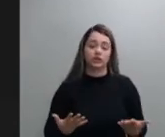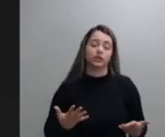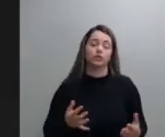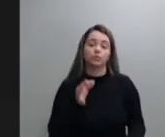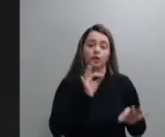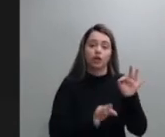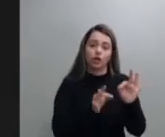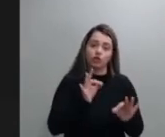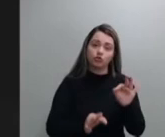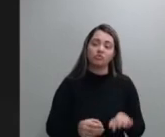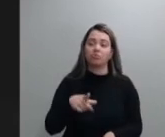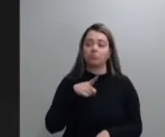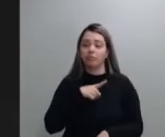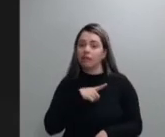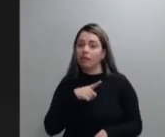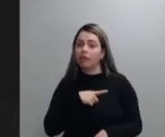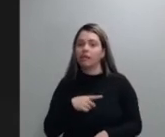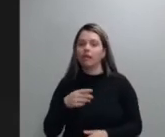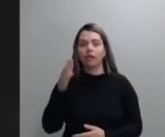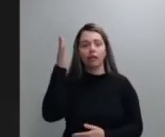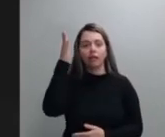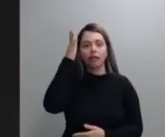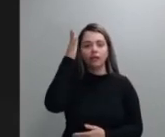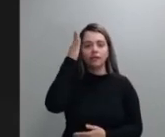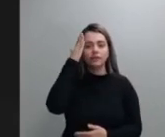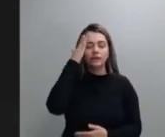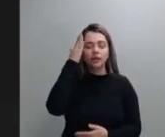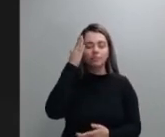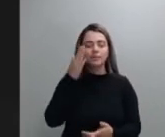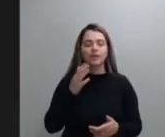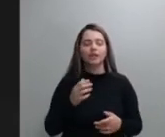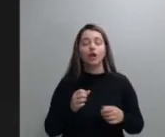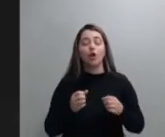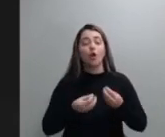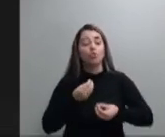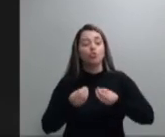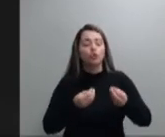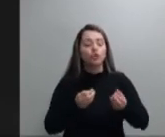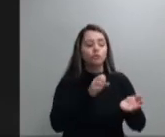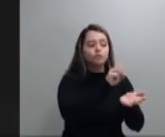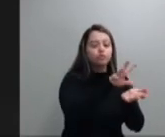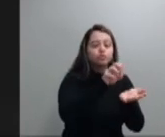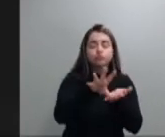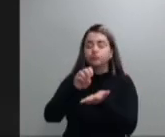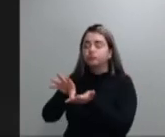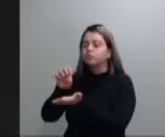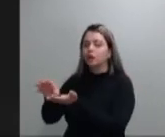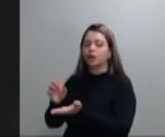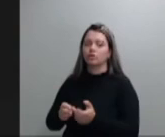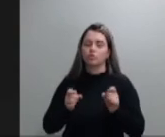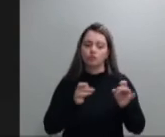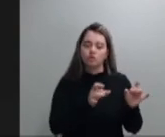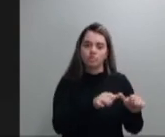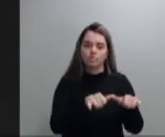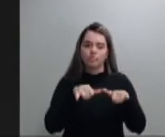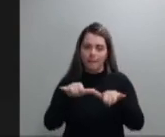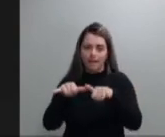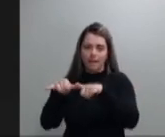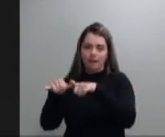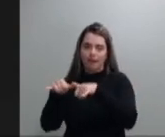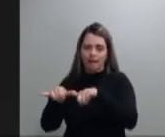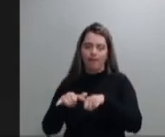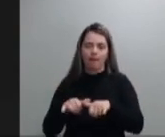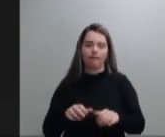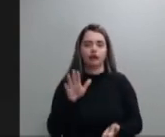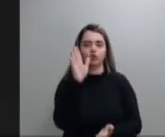podem se espraiar no mercado brasileiro a operação realizada mediante oferta pública de ações da Bolsa de Nova York